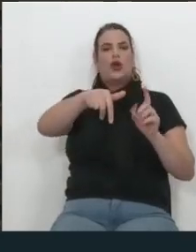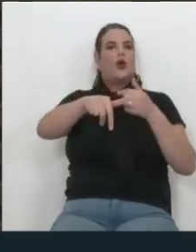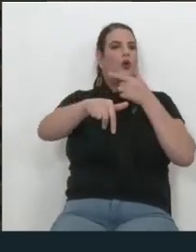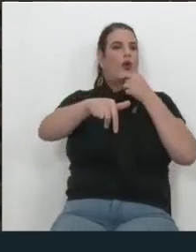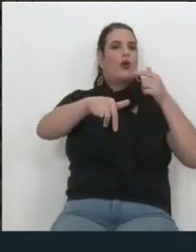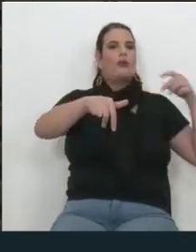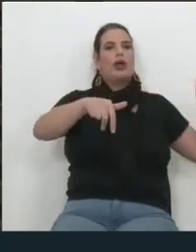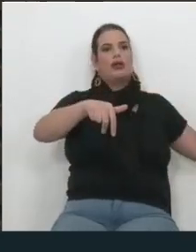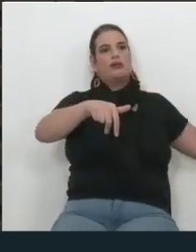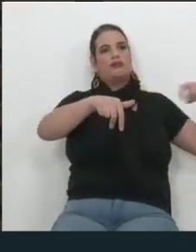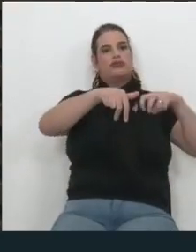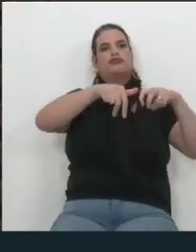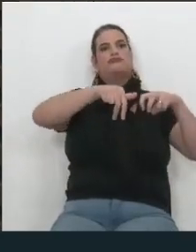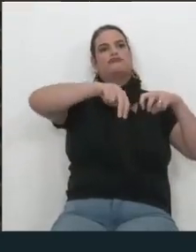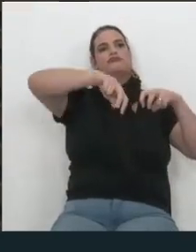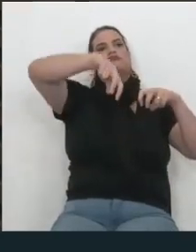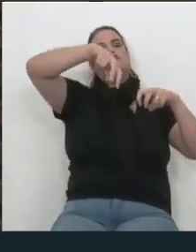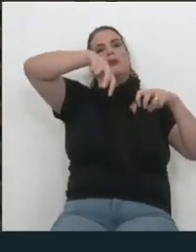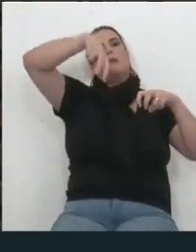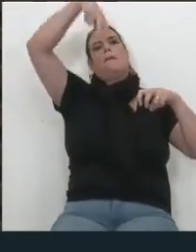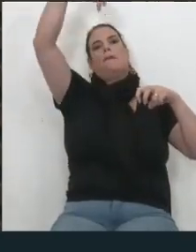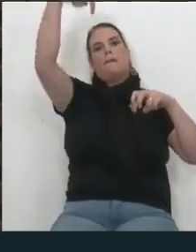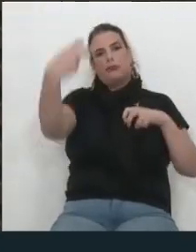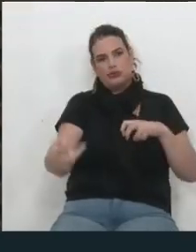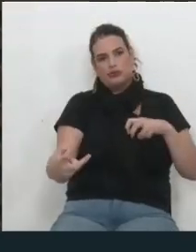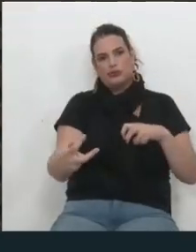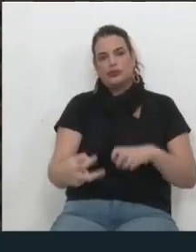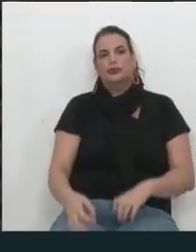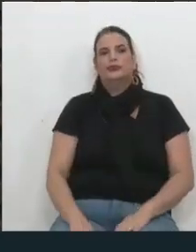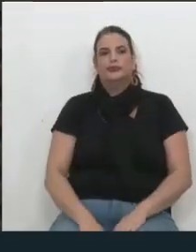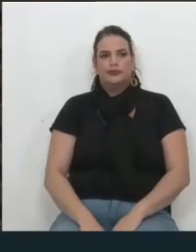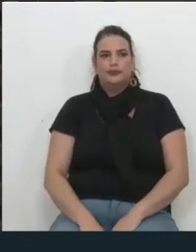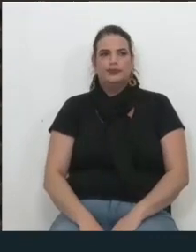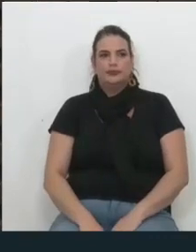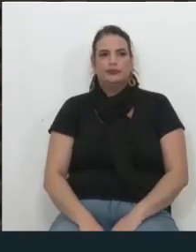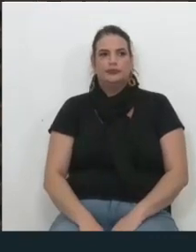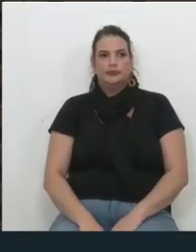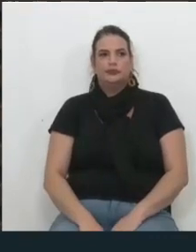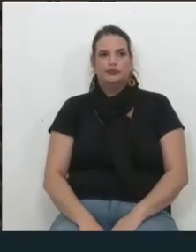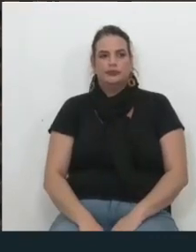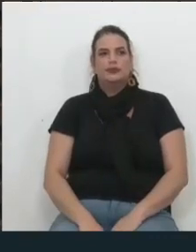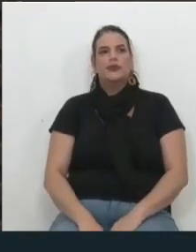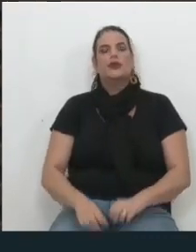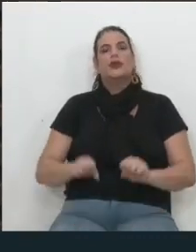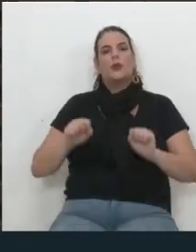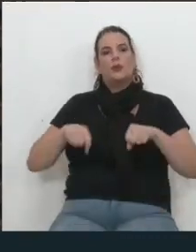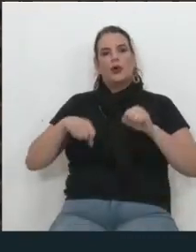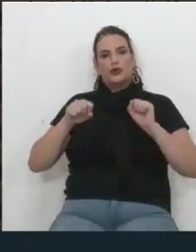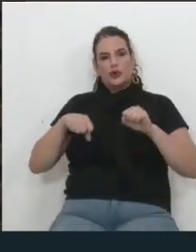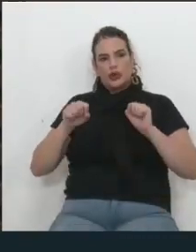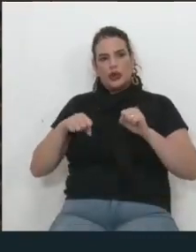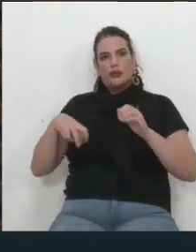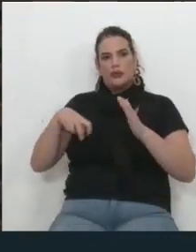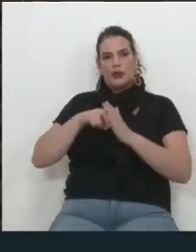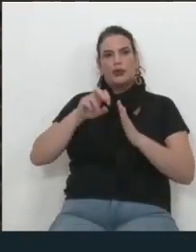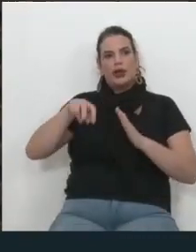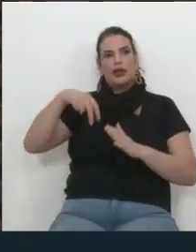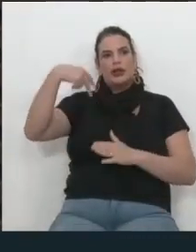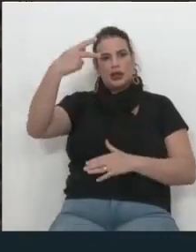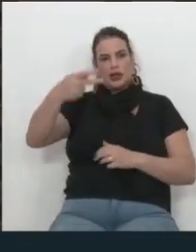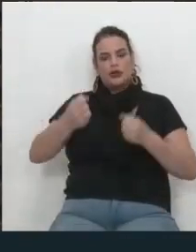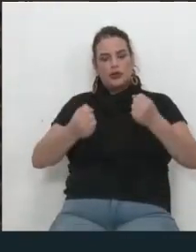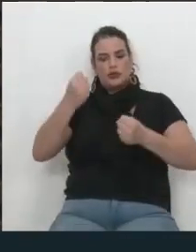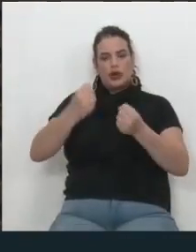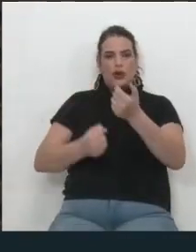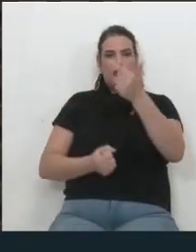culpa nenhuma, e ela foi arremessada pela contramão, não sei como não pegou o motoqueiro e outro carro, e mais um carro que quase atropelou ela do outro lado.